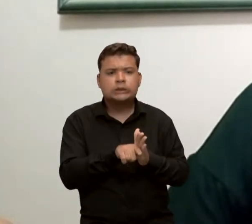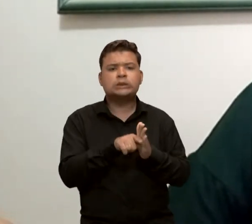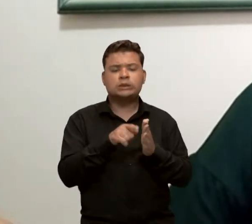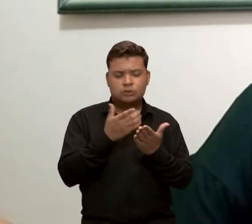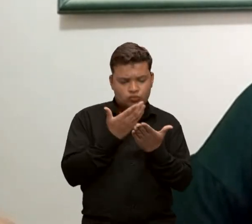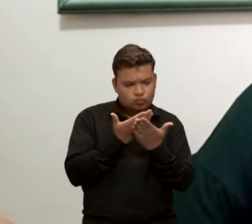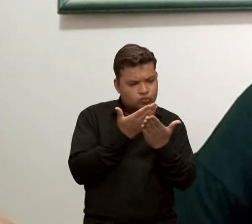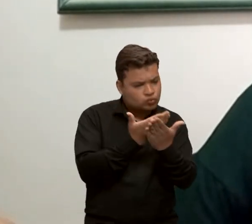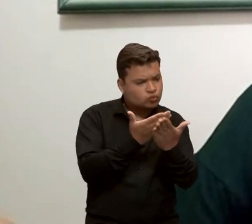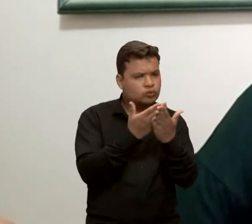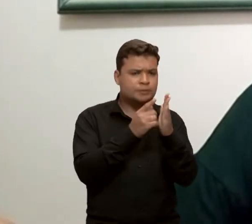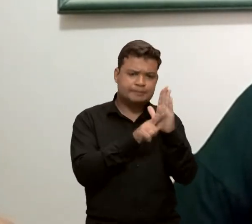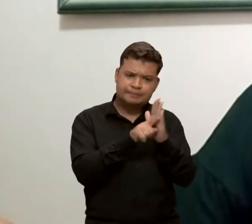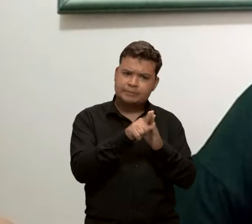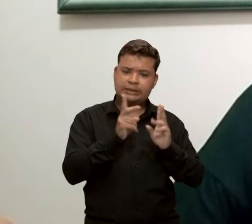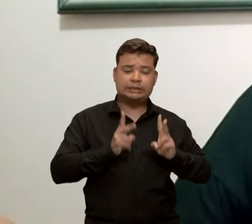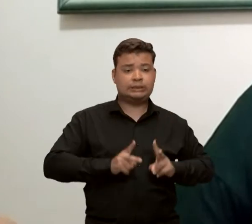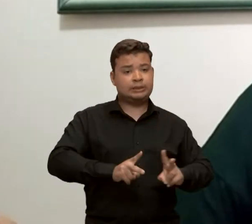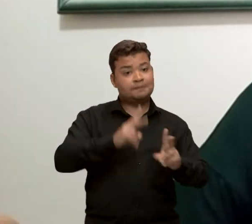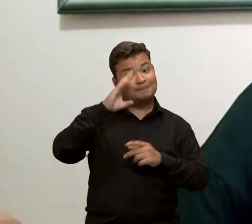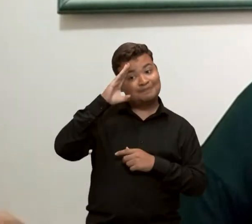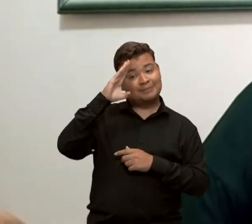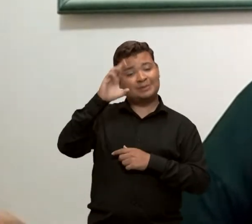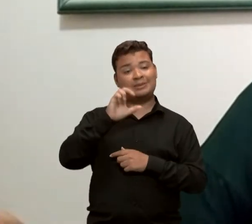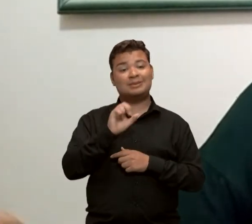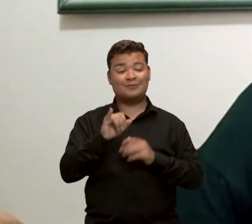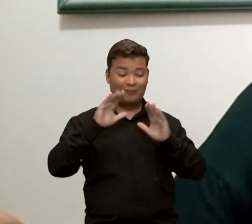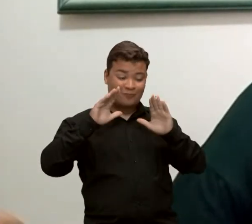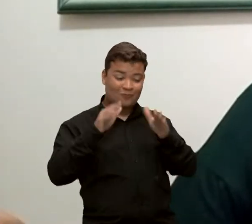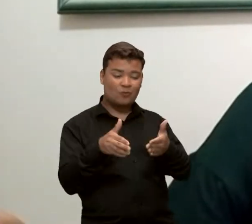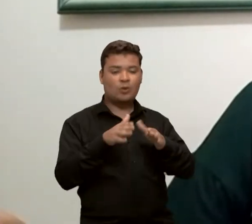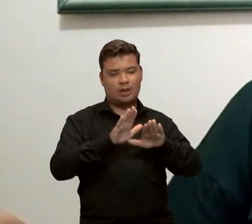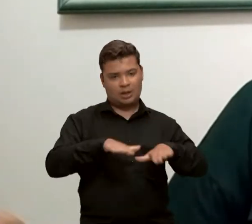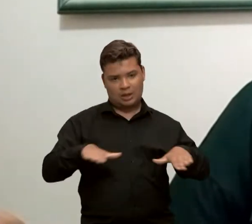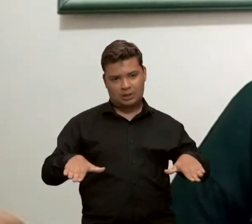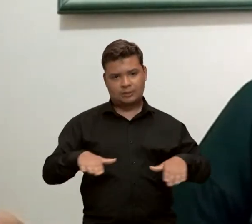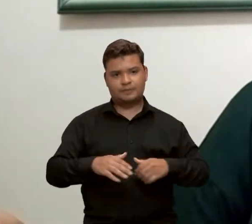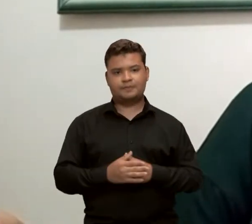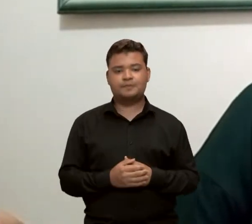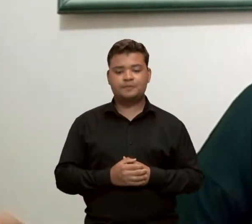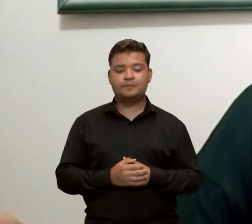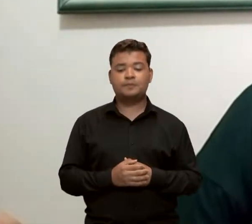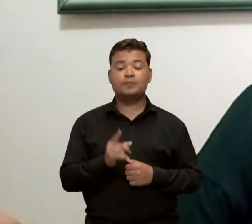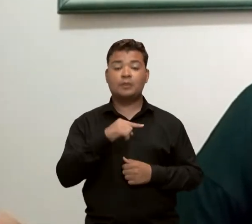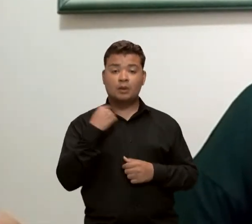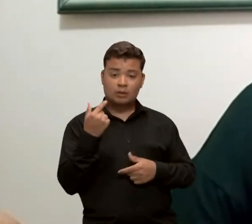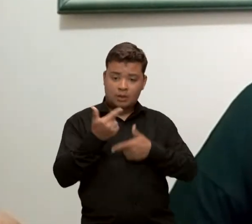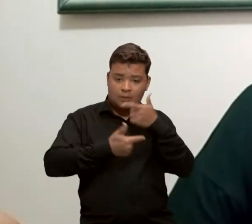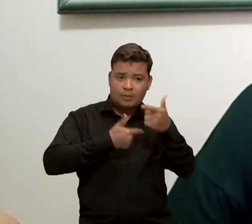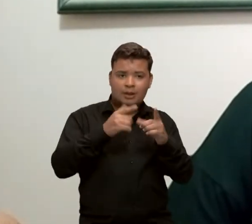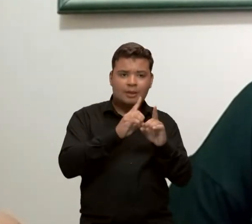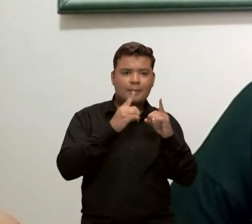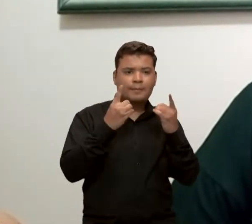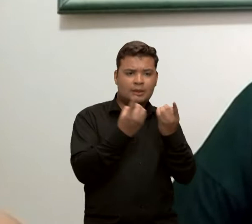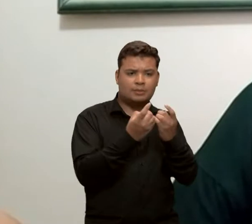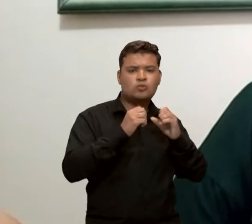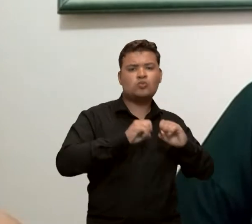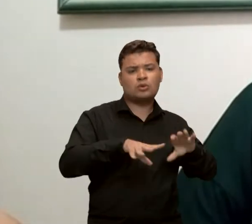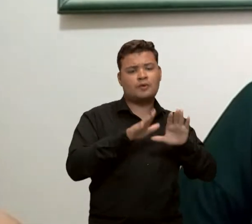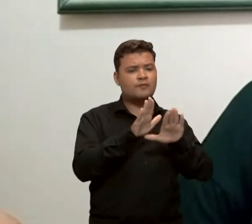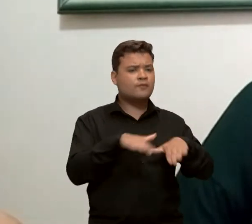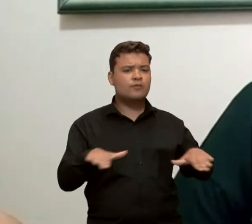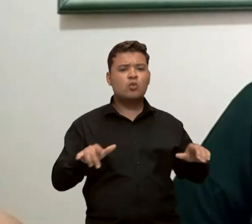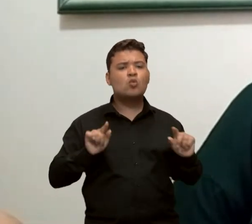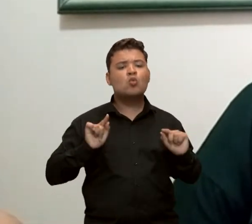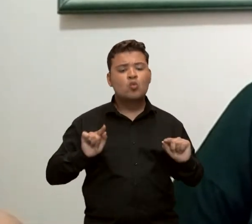pesquisador, principalmente sobre a infância e criança. Então, considerando o quê? O que nós trabalhamos lá no Departamento de Educação Infantil? Nós valorizamos